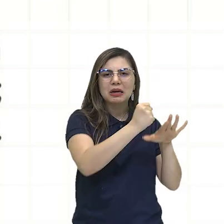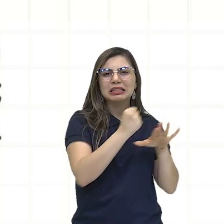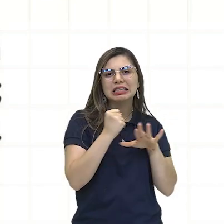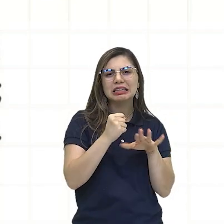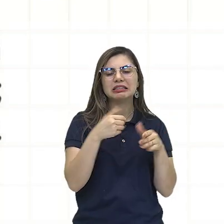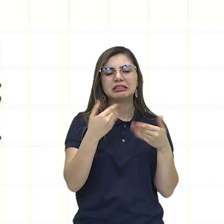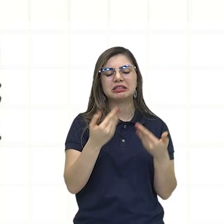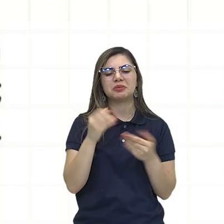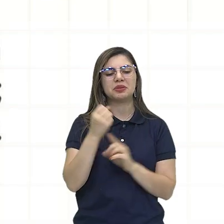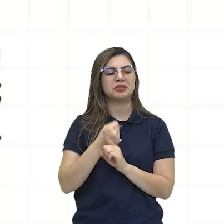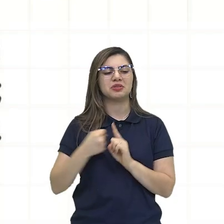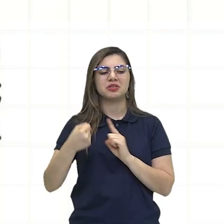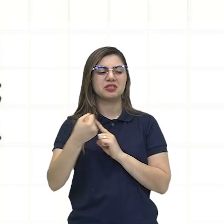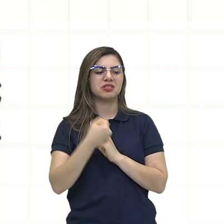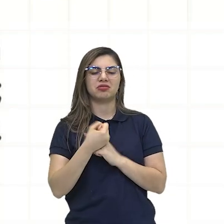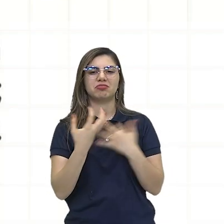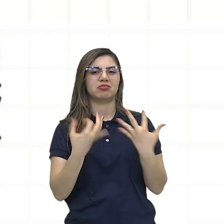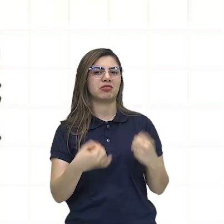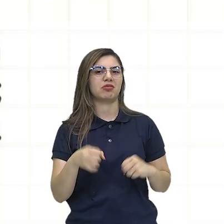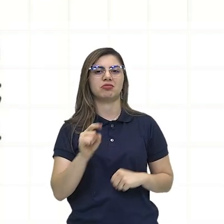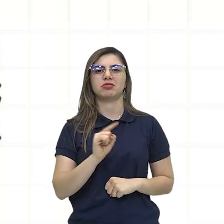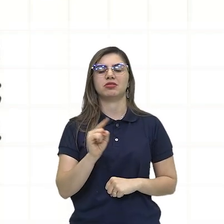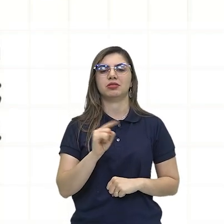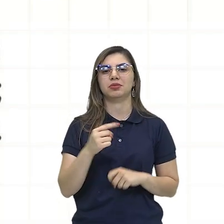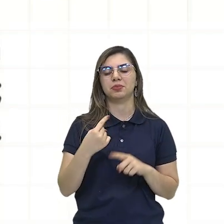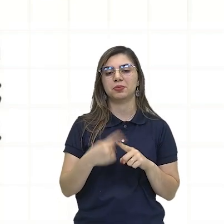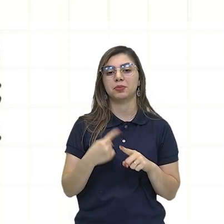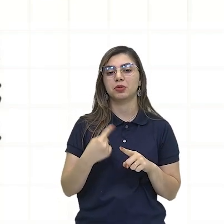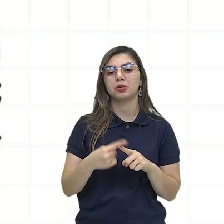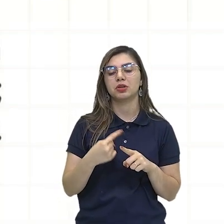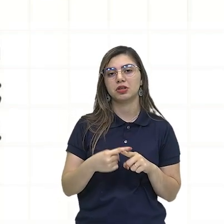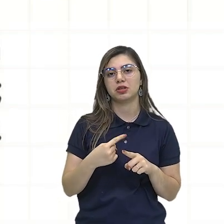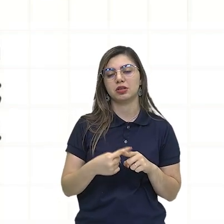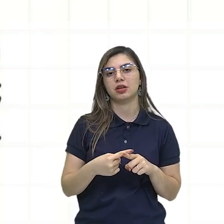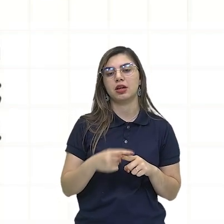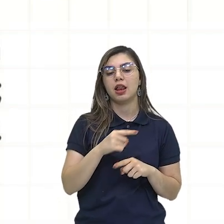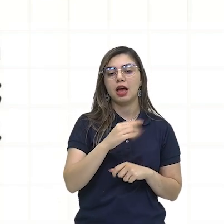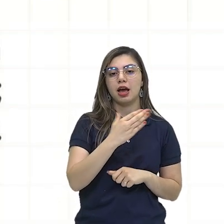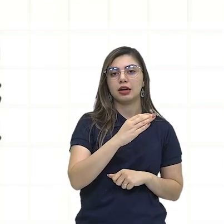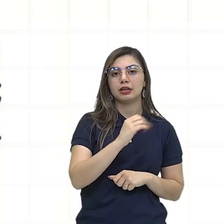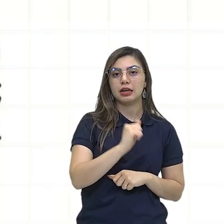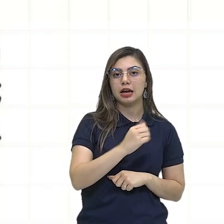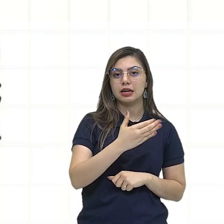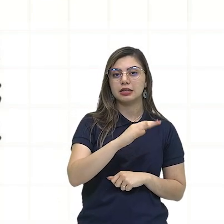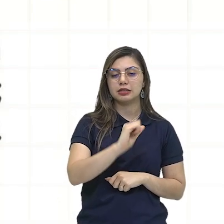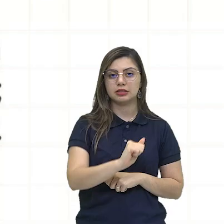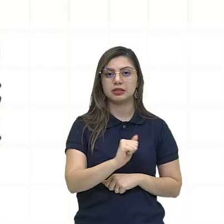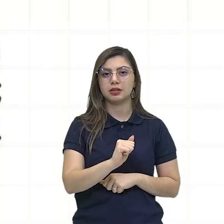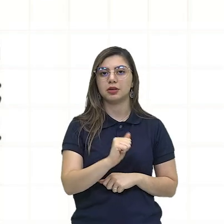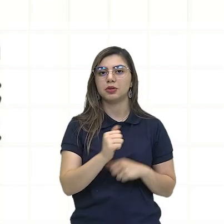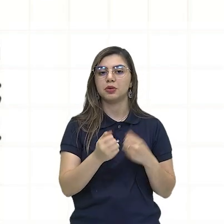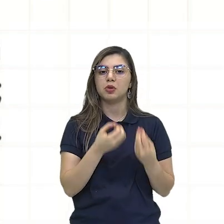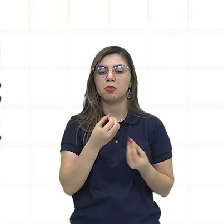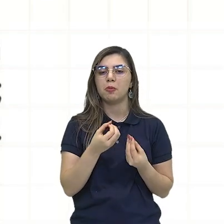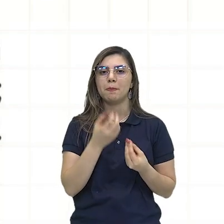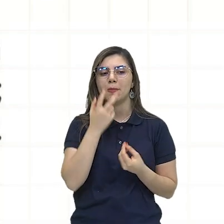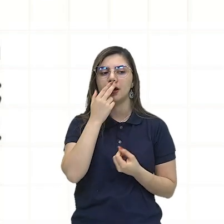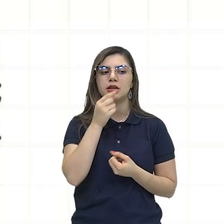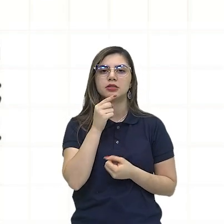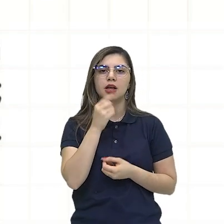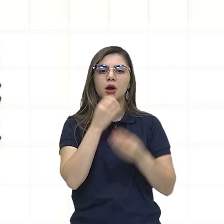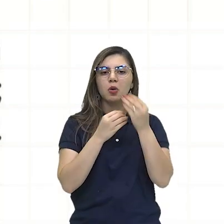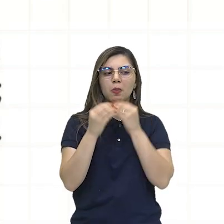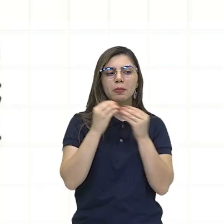bem visto pelas sociedades, porque ela deixou de ter essa característica, né, de alimentação para que